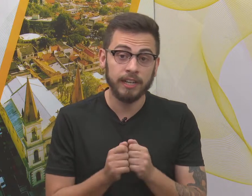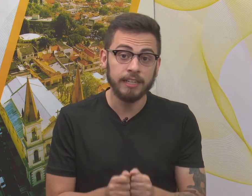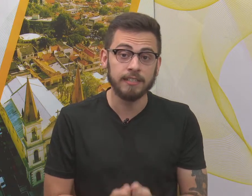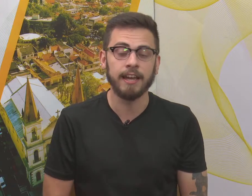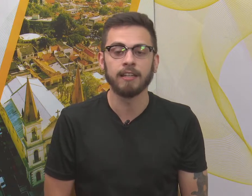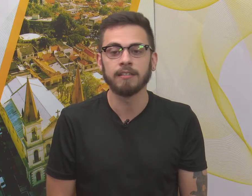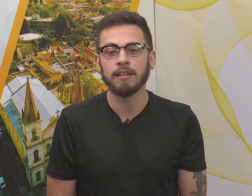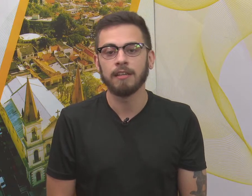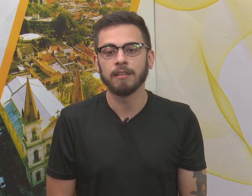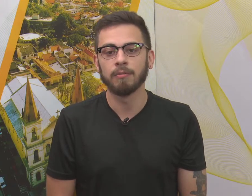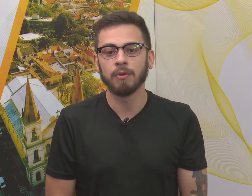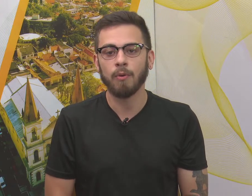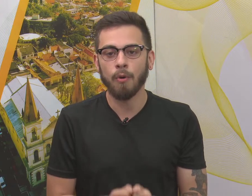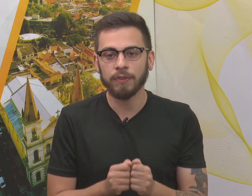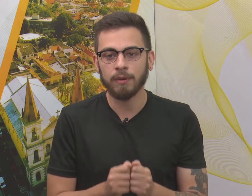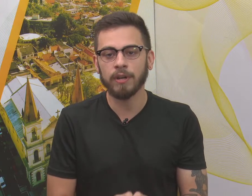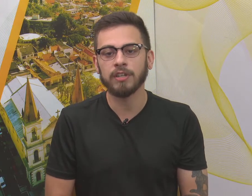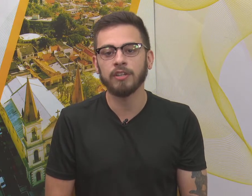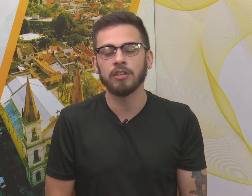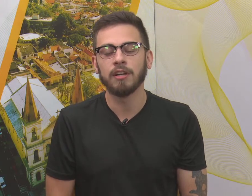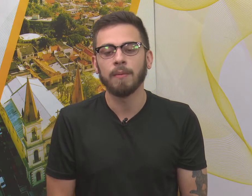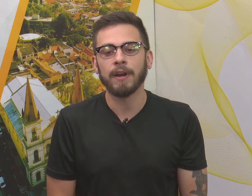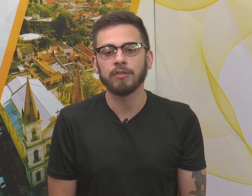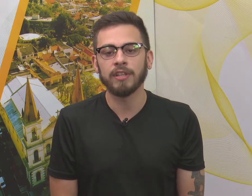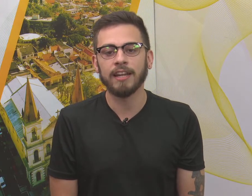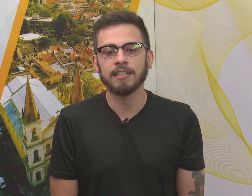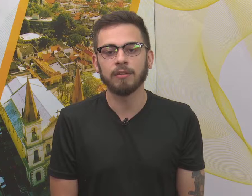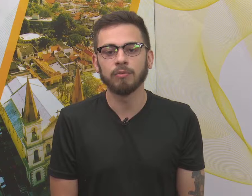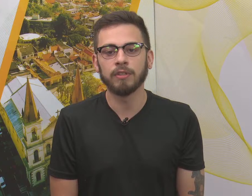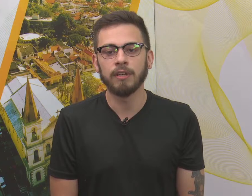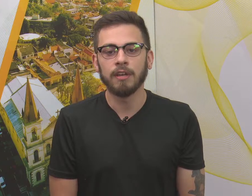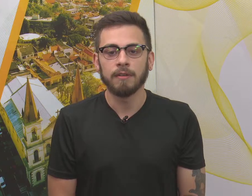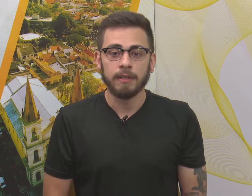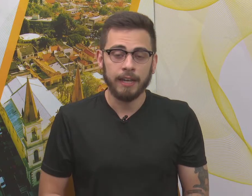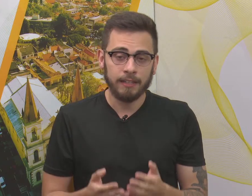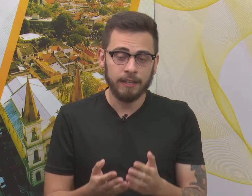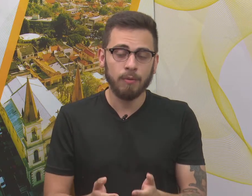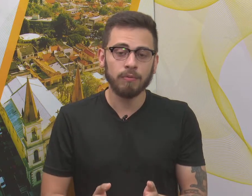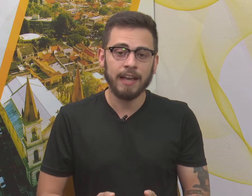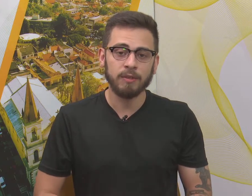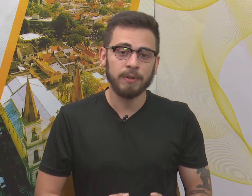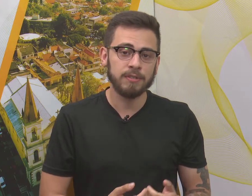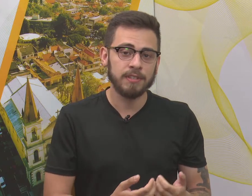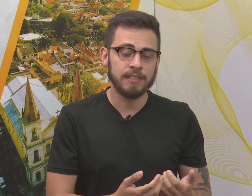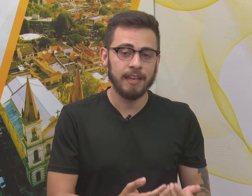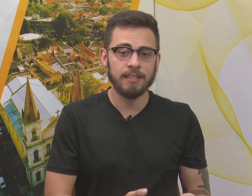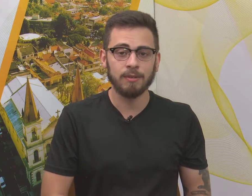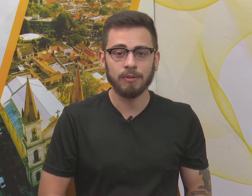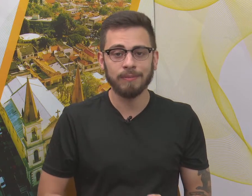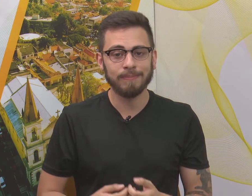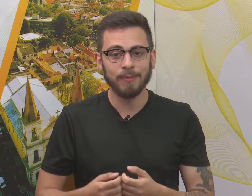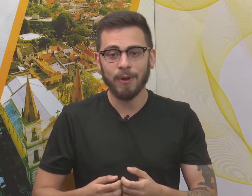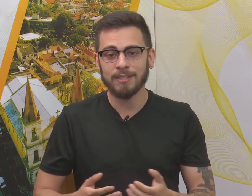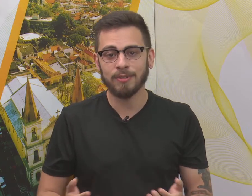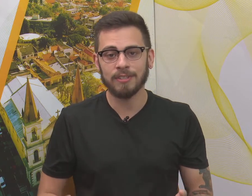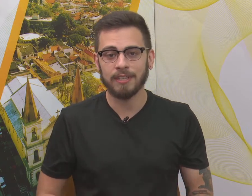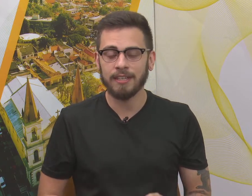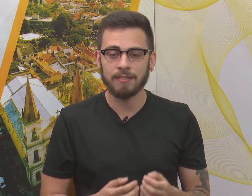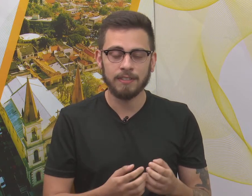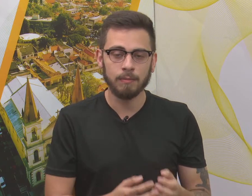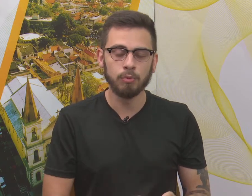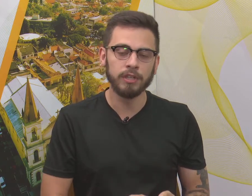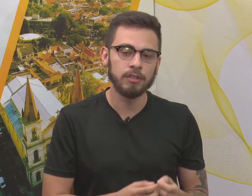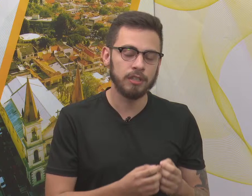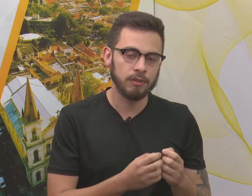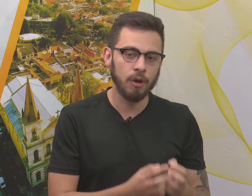gente organiza elas. Então, contem com a gente para ajudar nessa luta. Entrem em contato pelas nossas redes. Eu estou em quase todas as